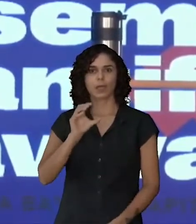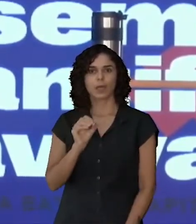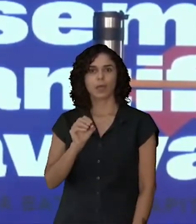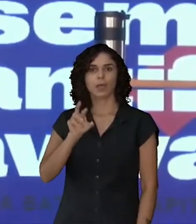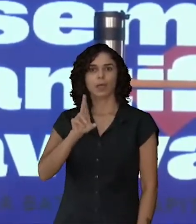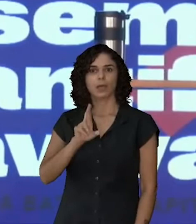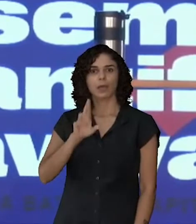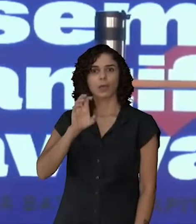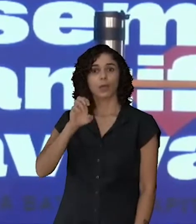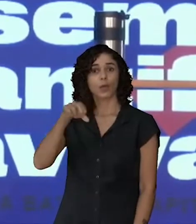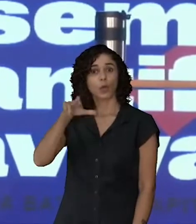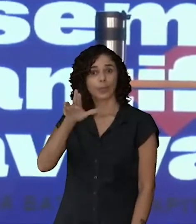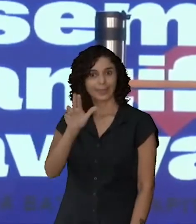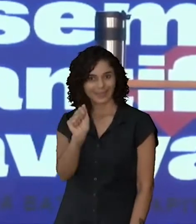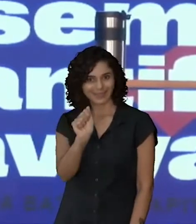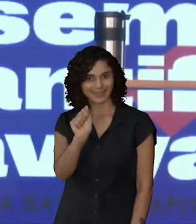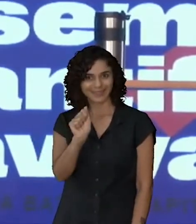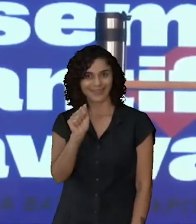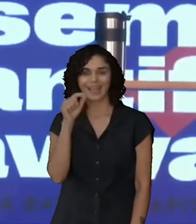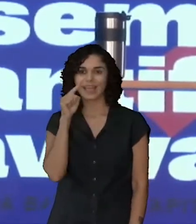Eles já estão aqui há mais tempo.